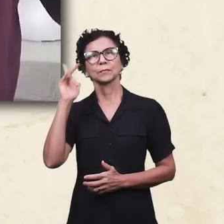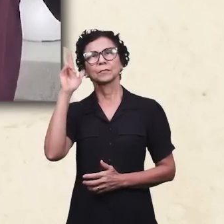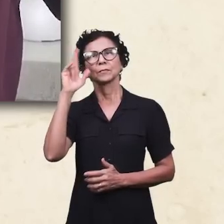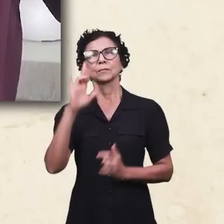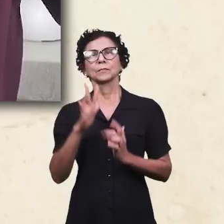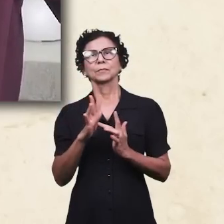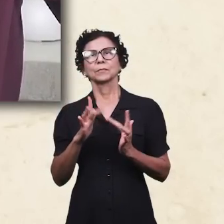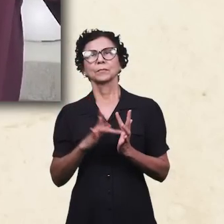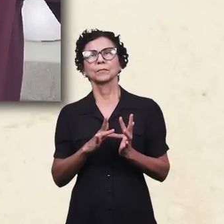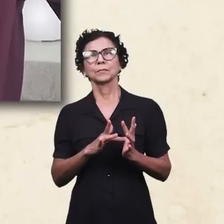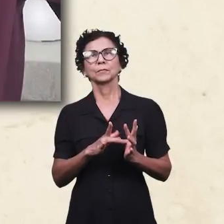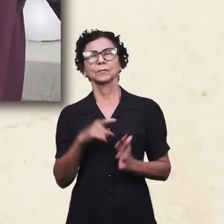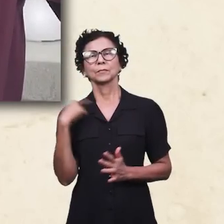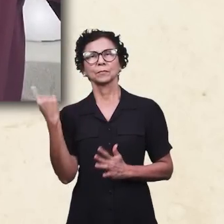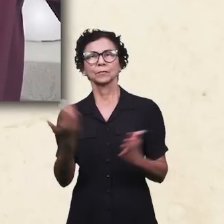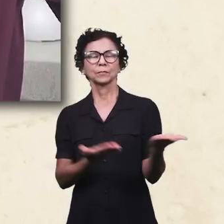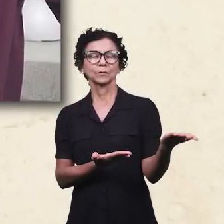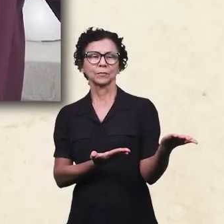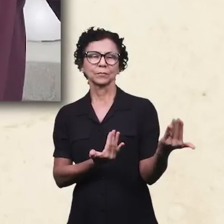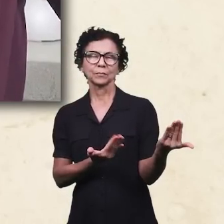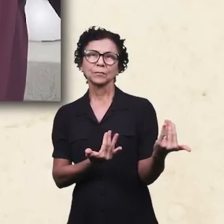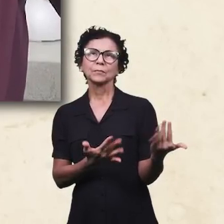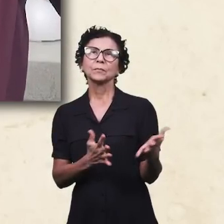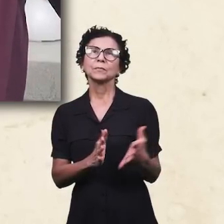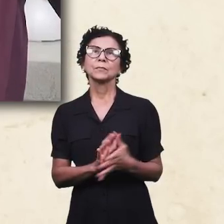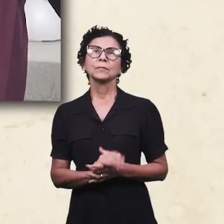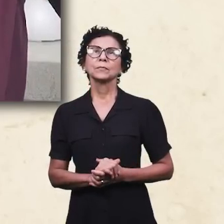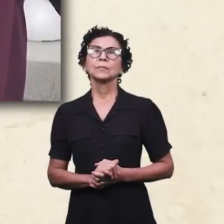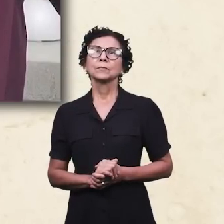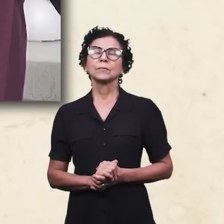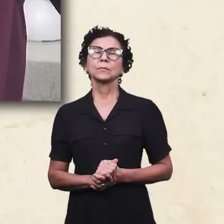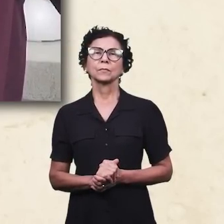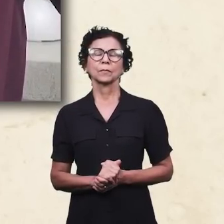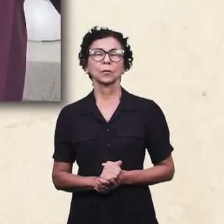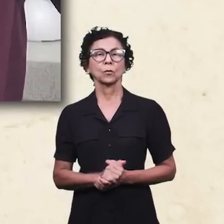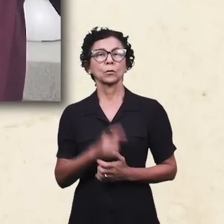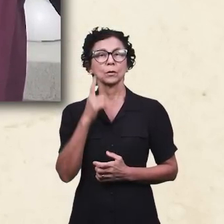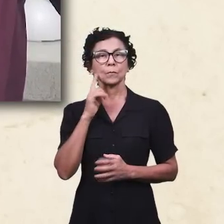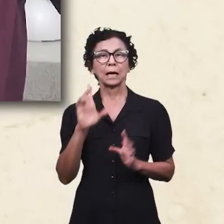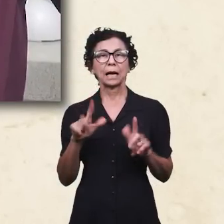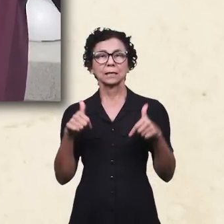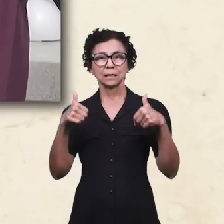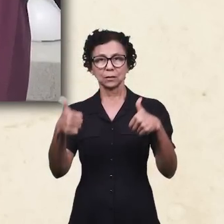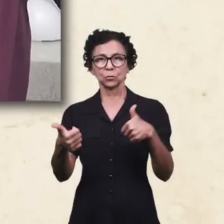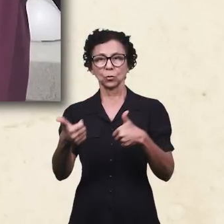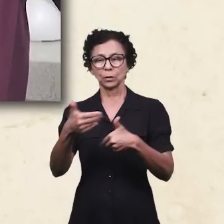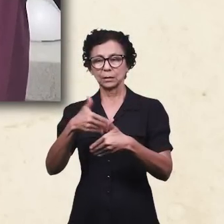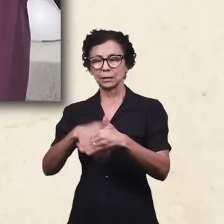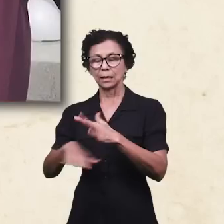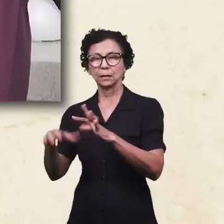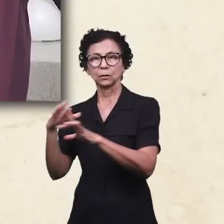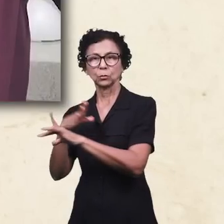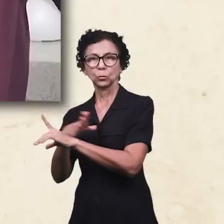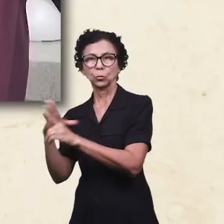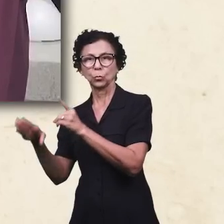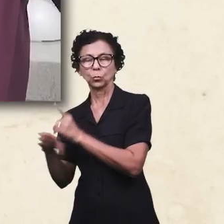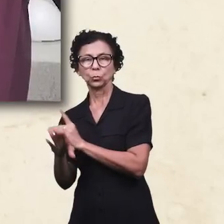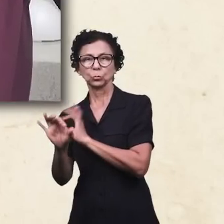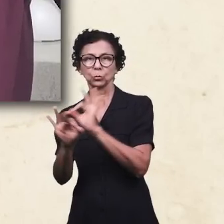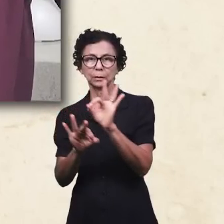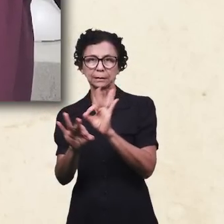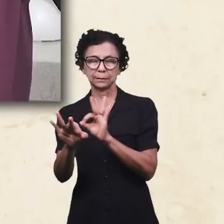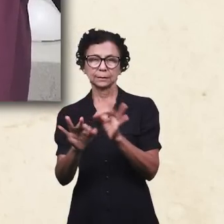Olá, irmãos, a paz do Senhor a todos os jovens. Nós estamos falando aí dos atos do culto. Bem, meus irmãos, o culto